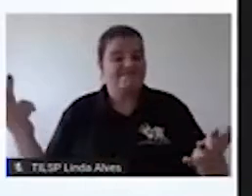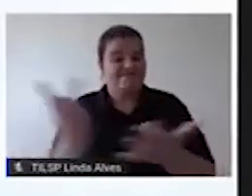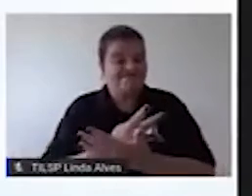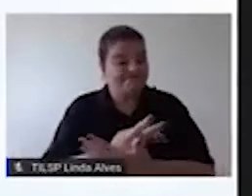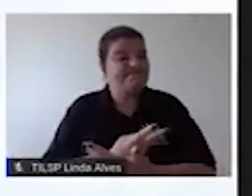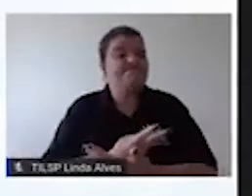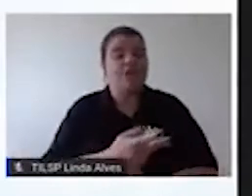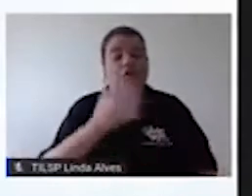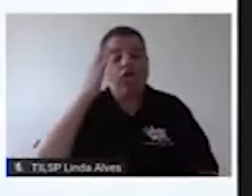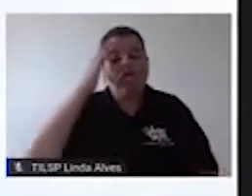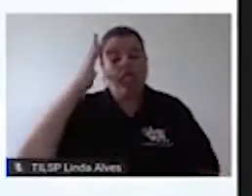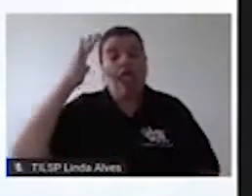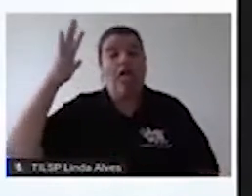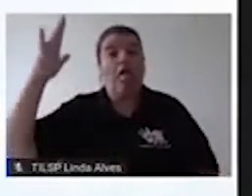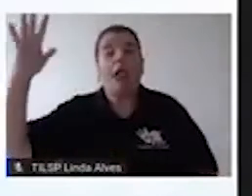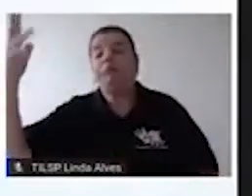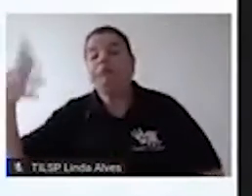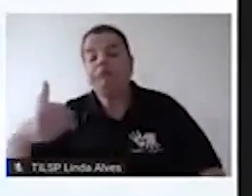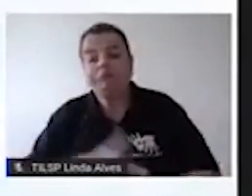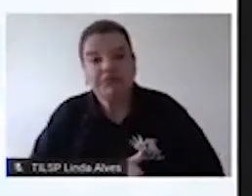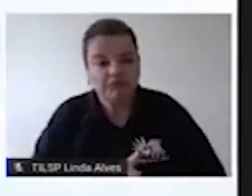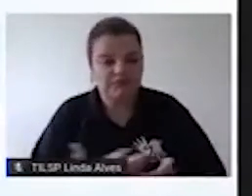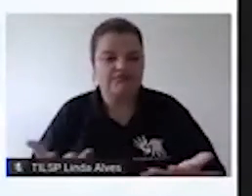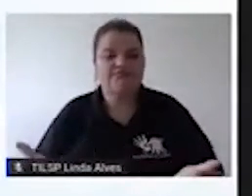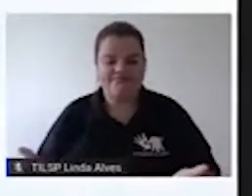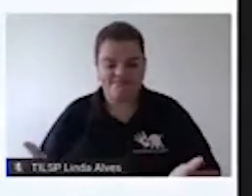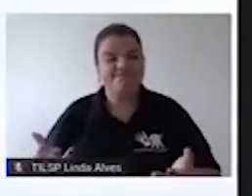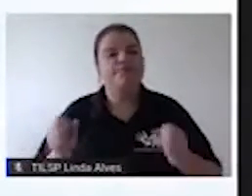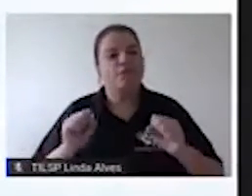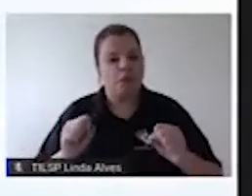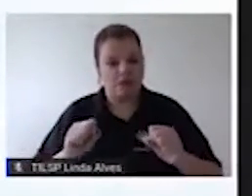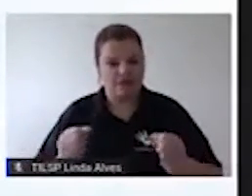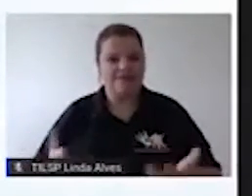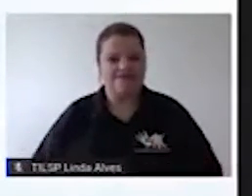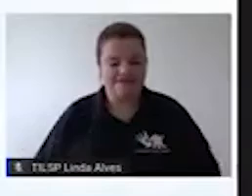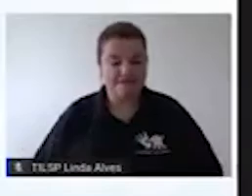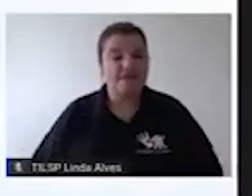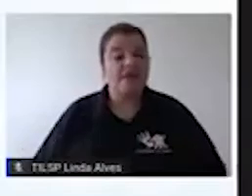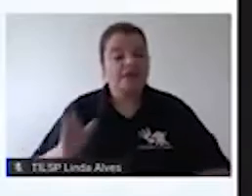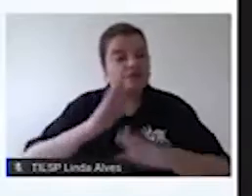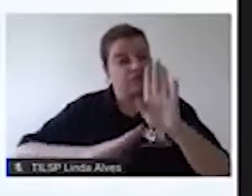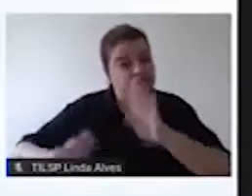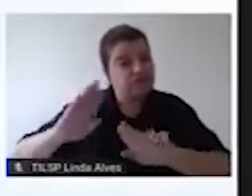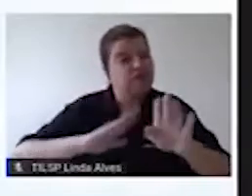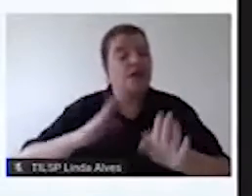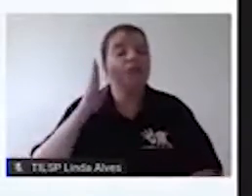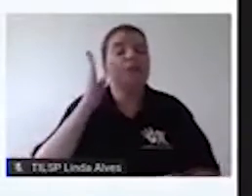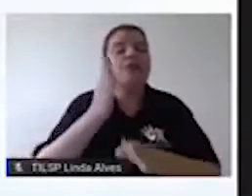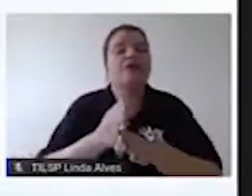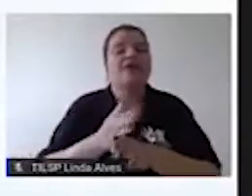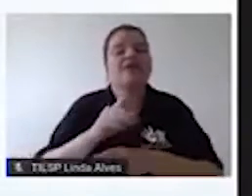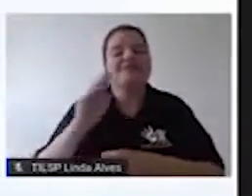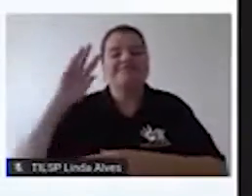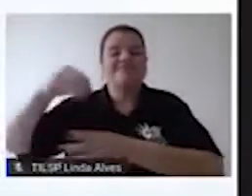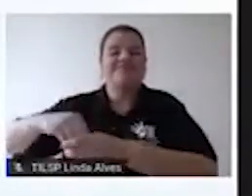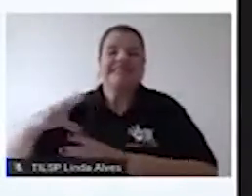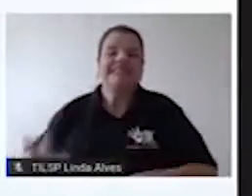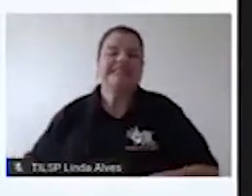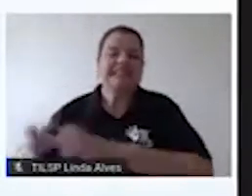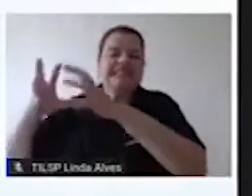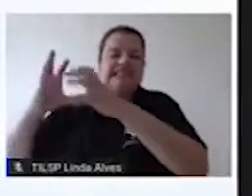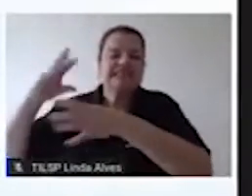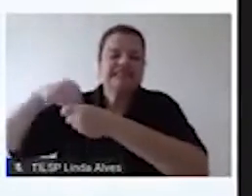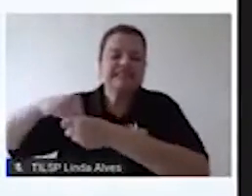de atividade, né? Muitas coisas têm decorrência de efeitos, né?